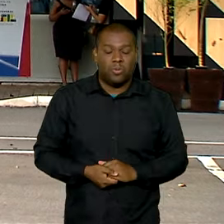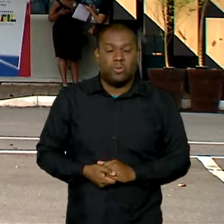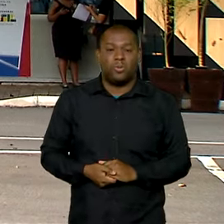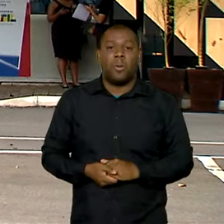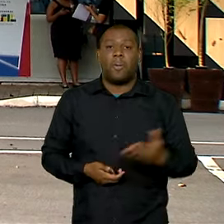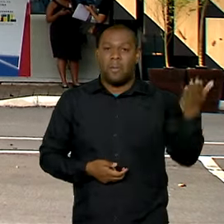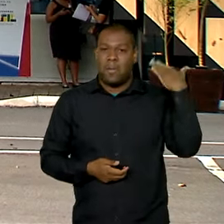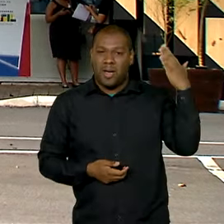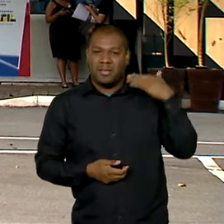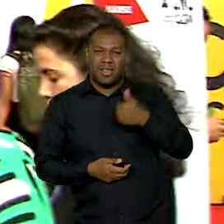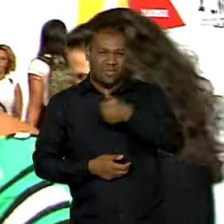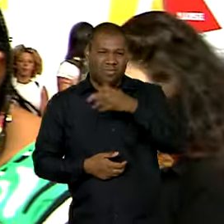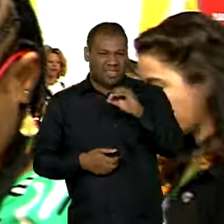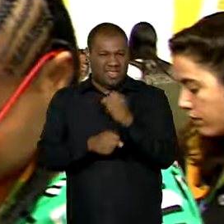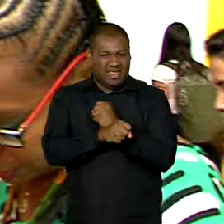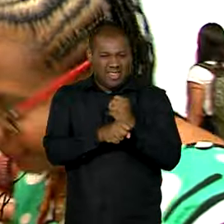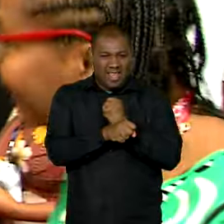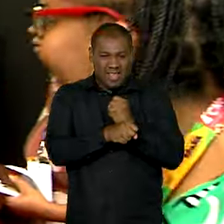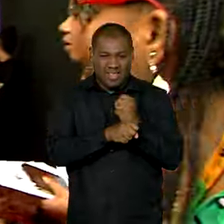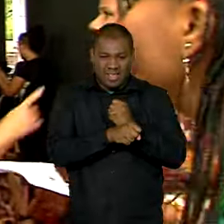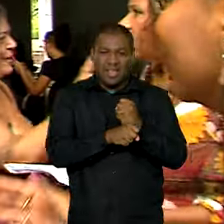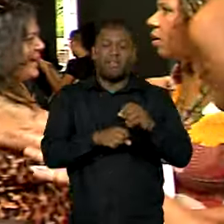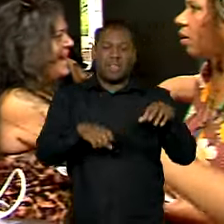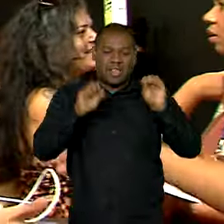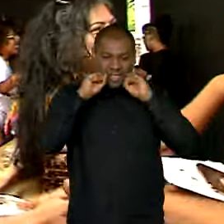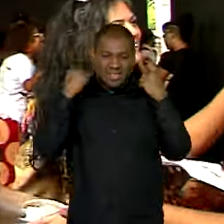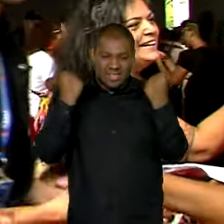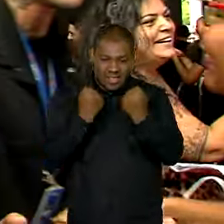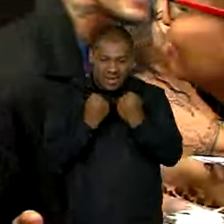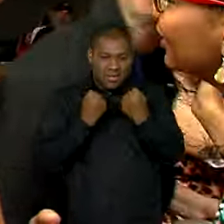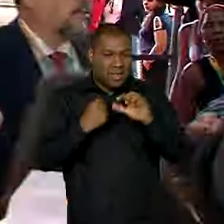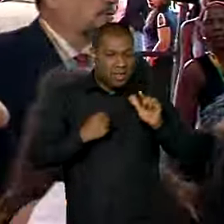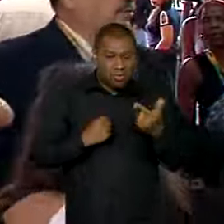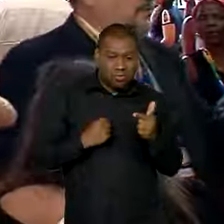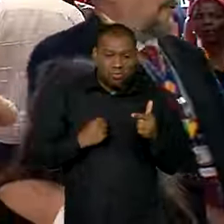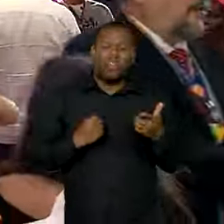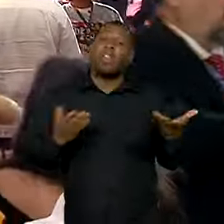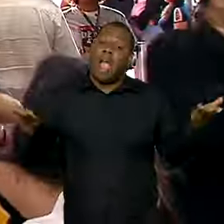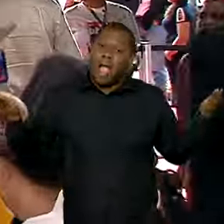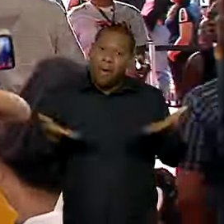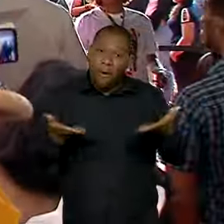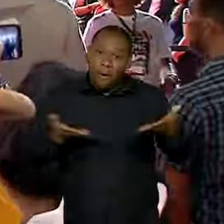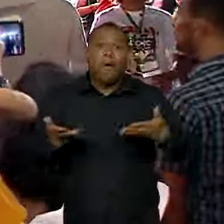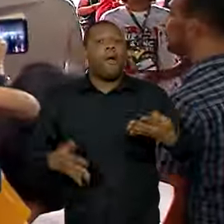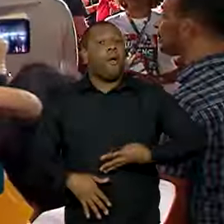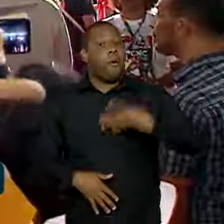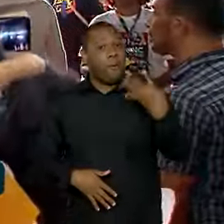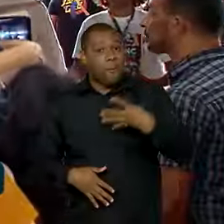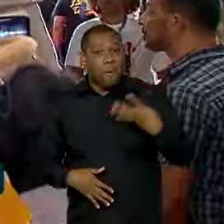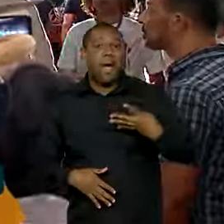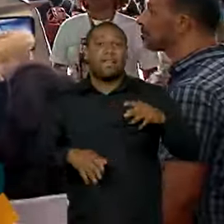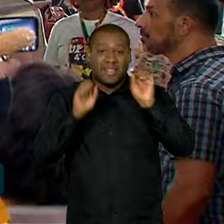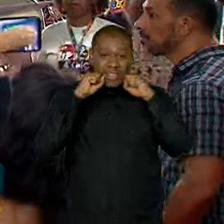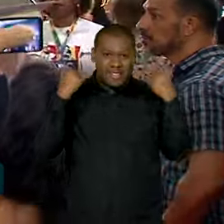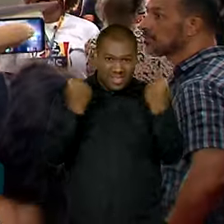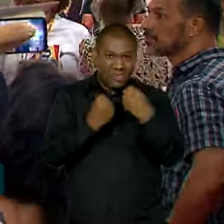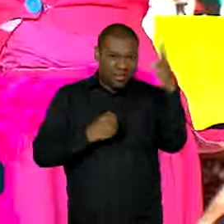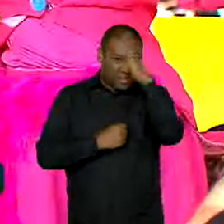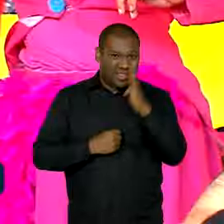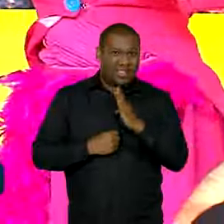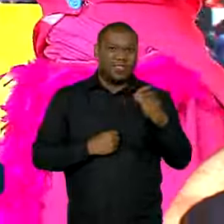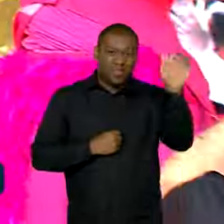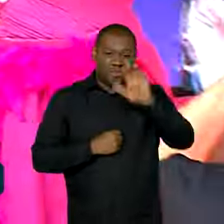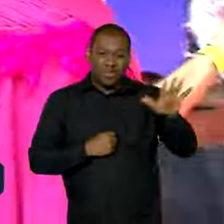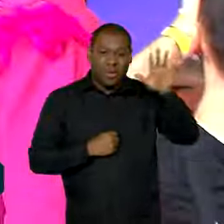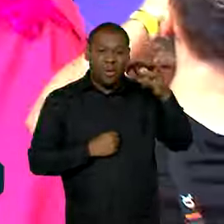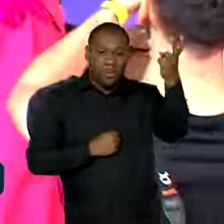10 anos após o último encontro, a 4ª Conferência Nacional de Cultura deve reunir até a próxima sexta-feira em Brasília mais